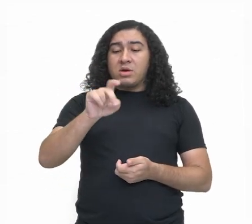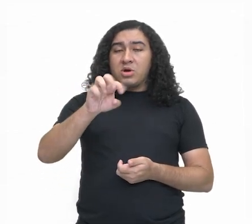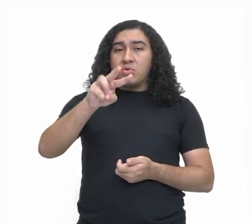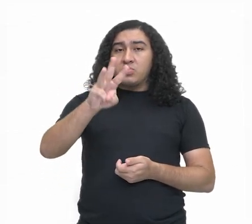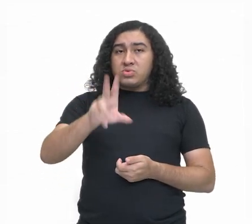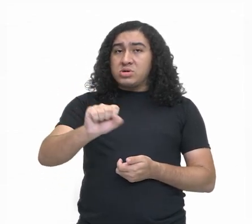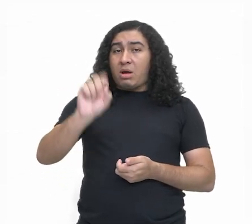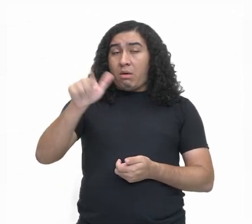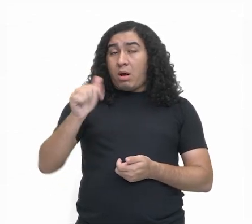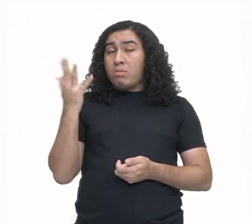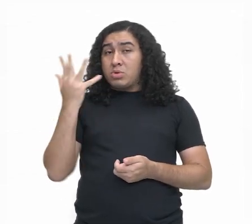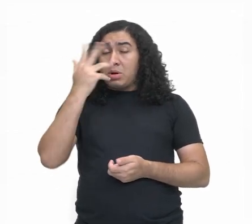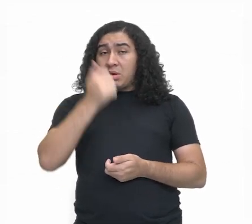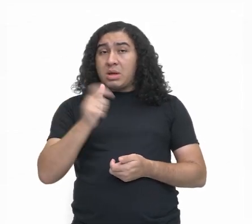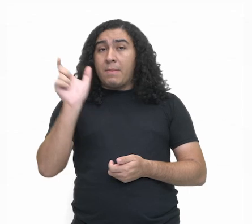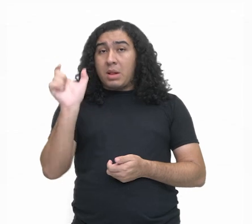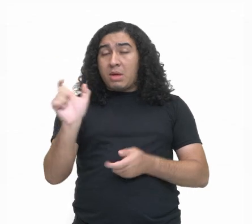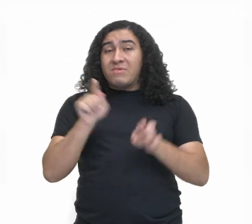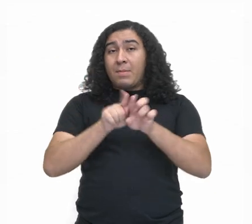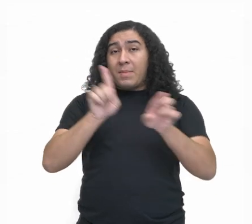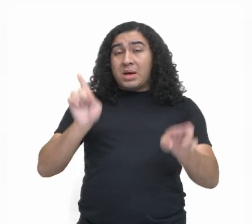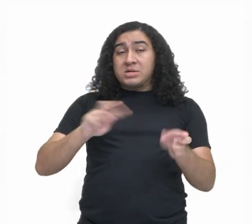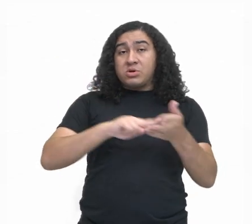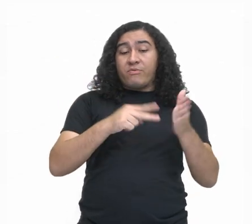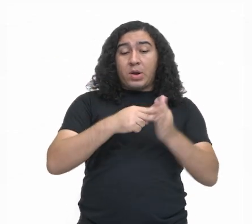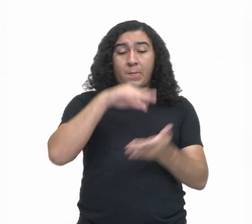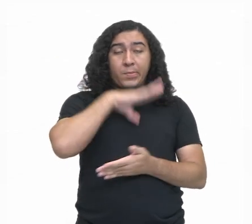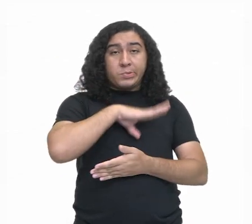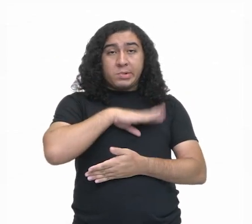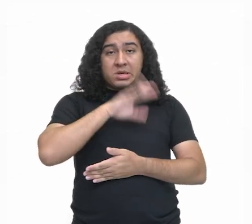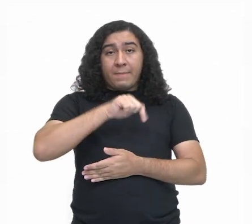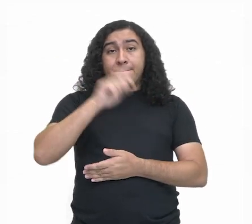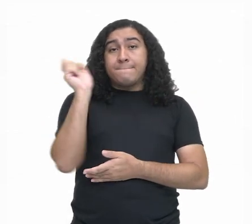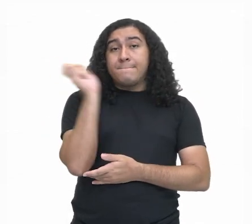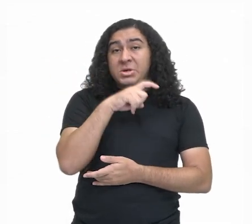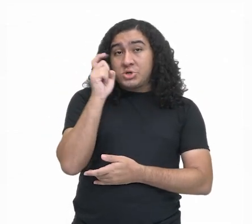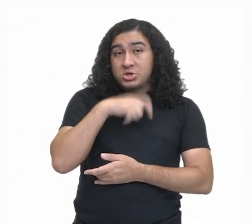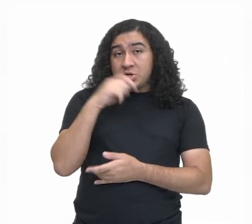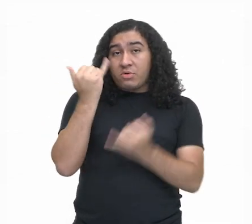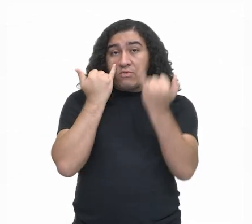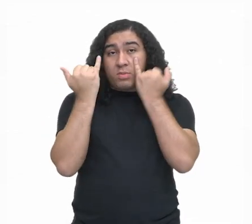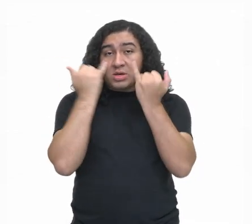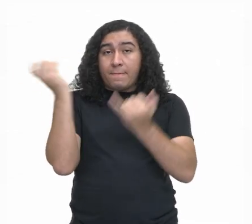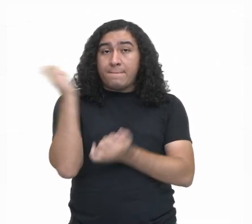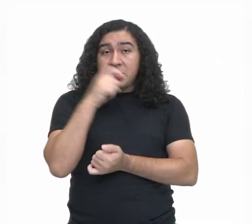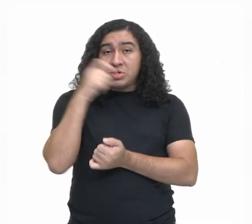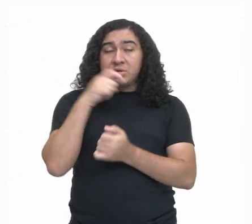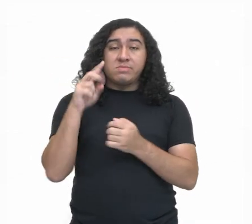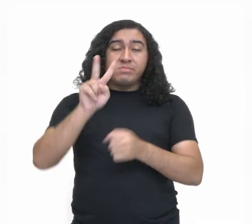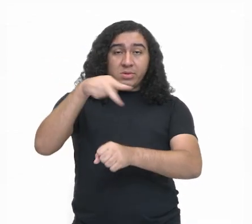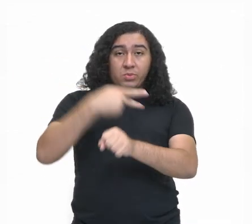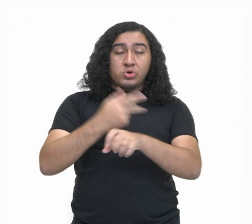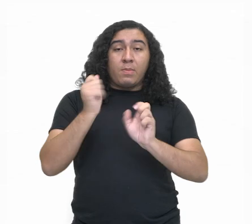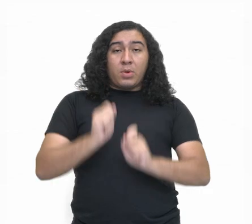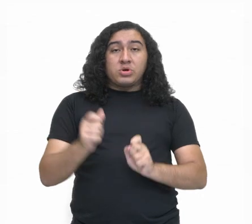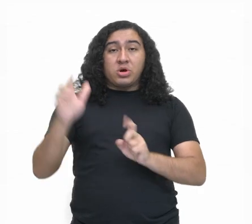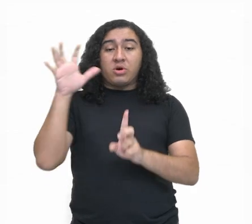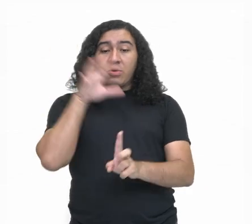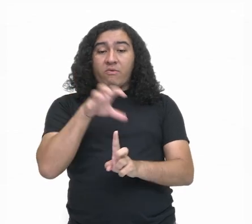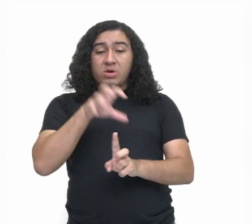verdade, é mentira, é falsidade, tá? É isso que quer dizer, que pode influenciar negativamente, né, a